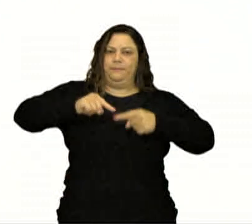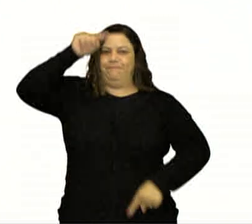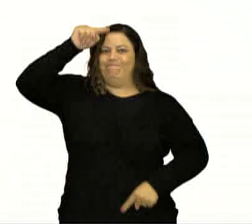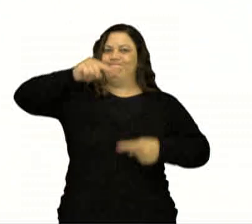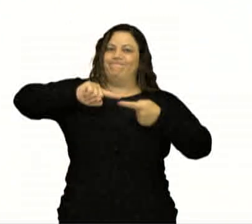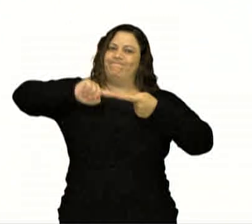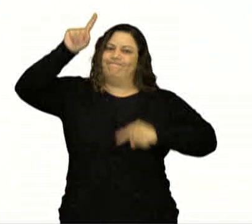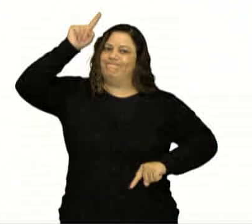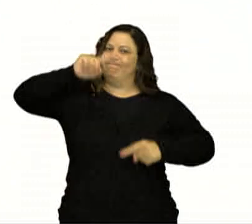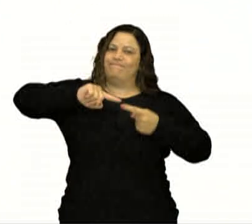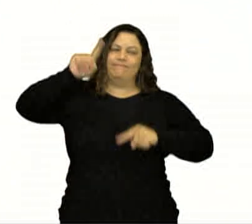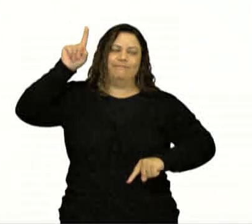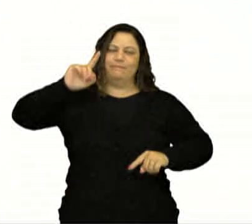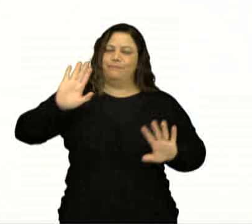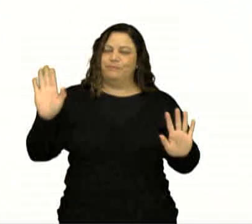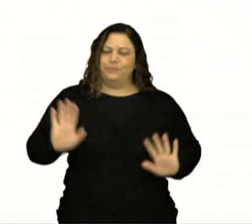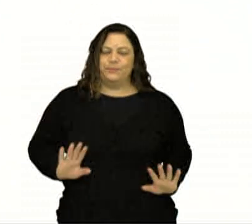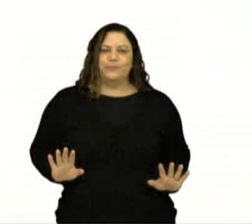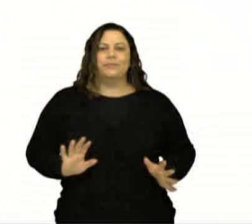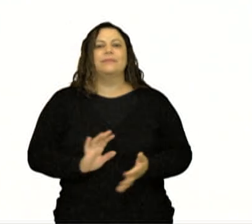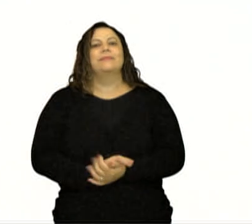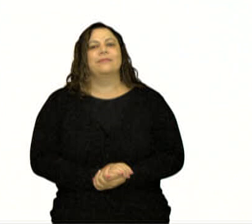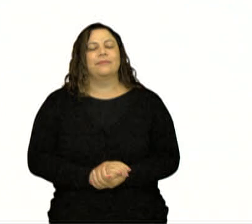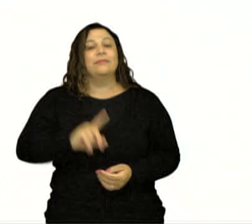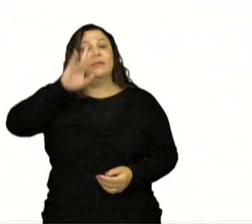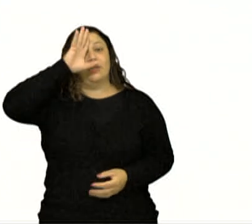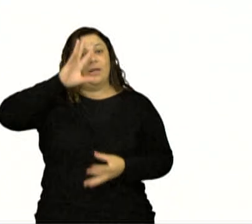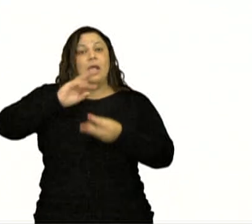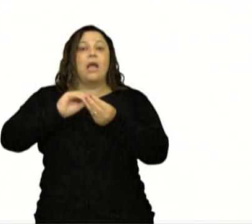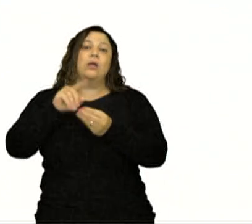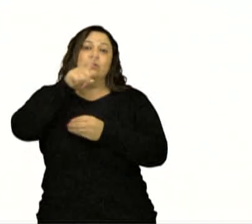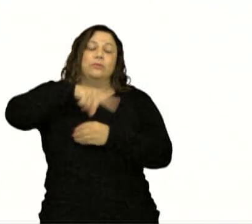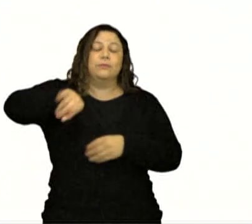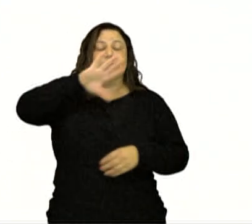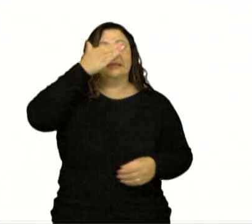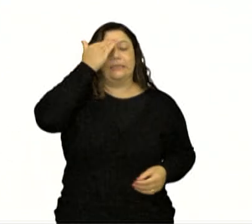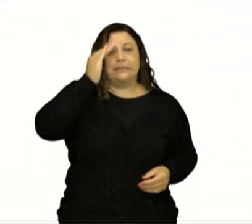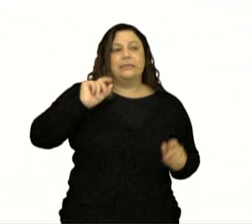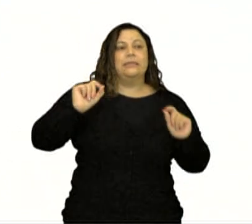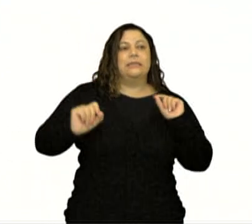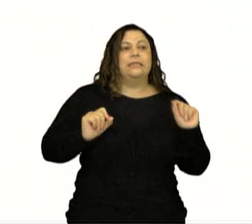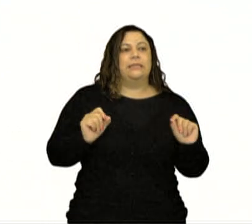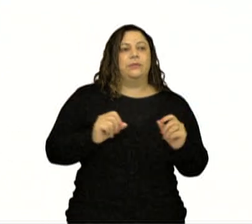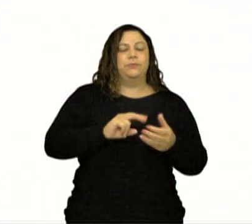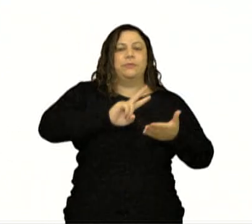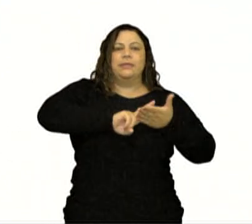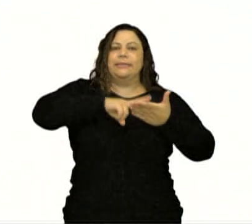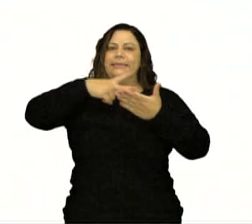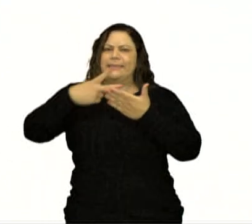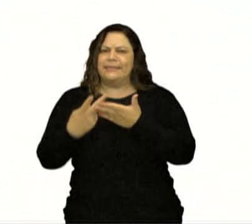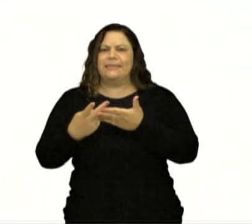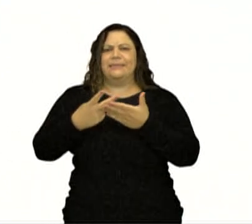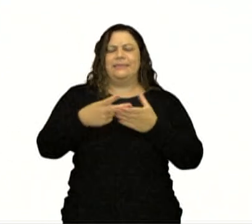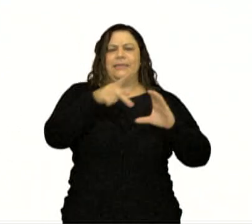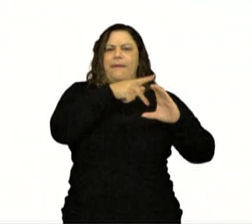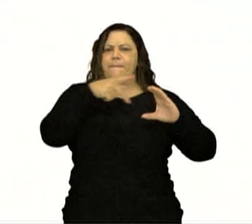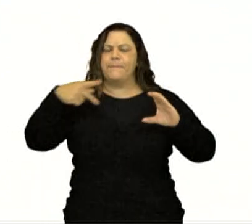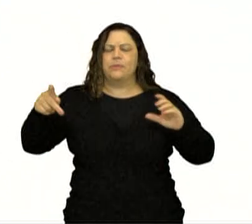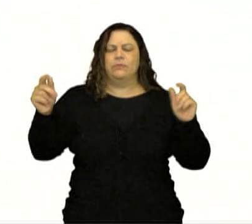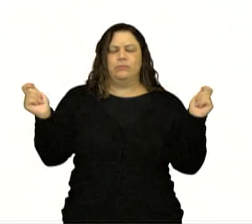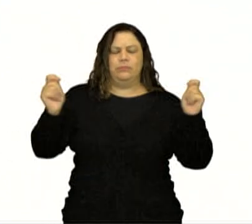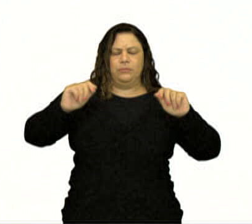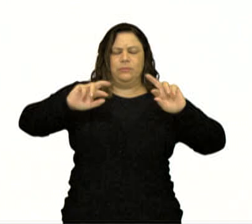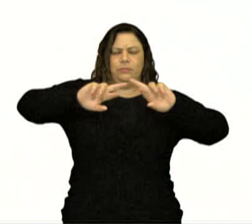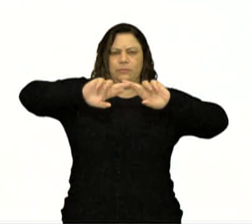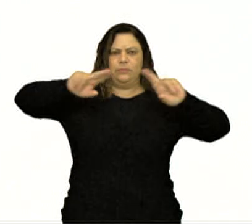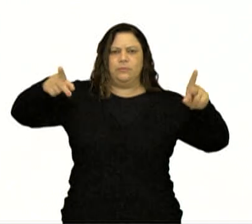tá? Seria mais ou menos essa lógica que eu quero que vocês entendam. Fatores de transcrição são proteínas que regulam a transcrição do